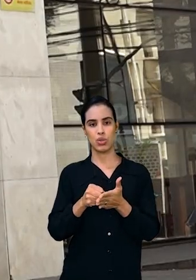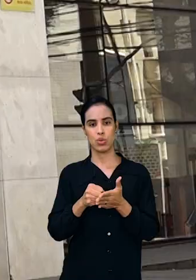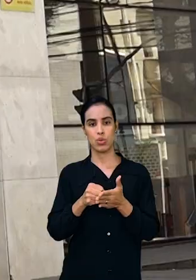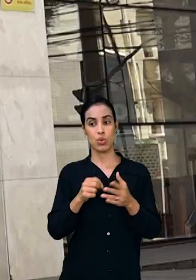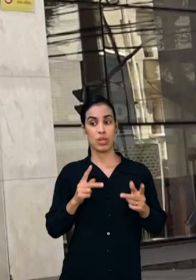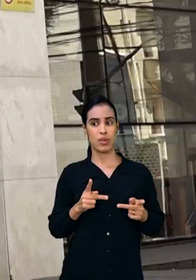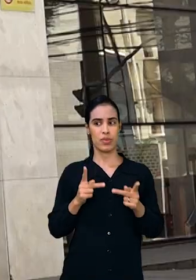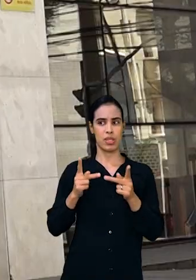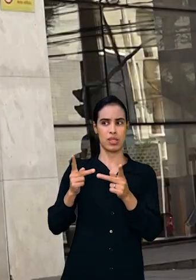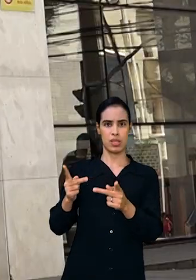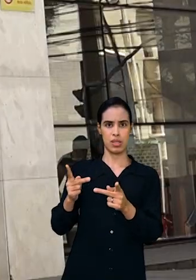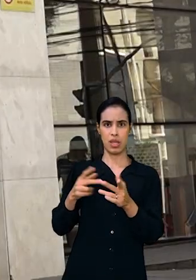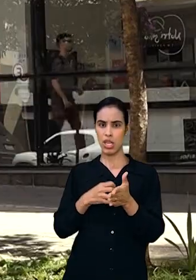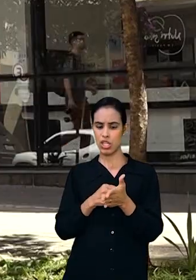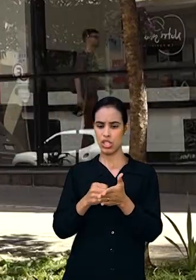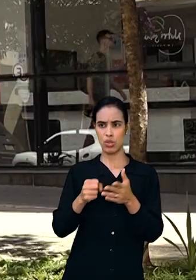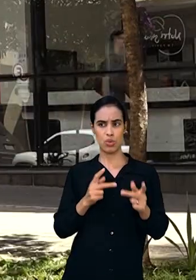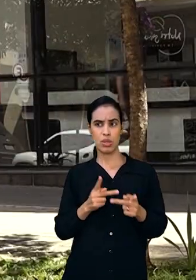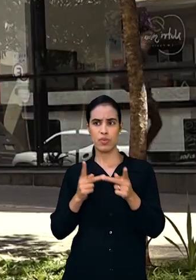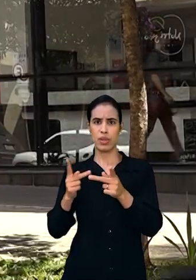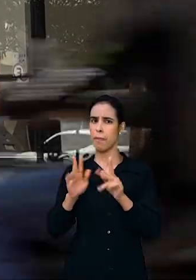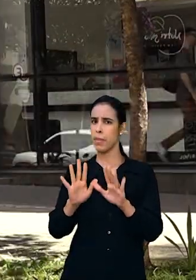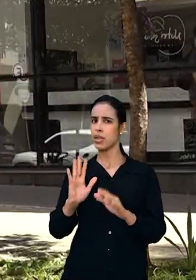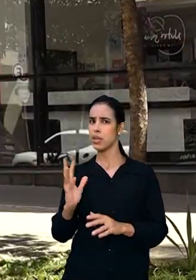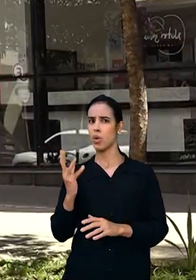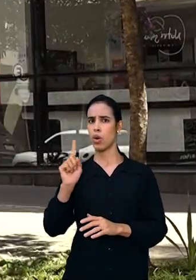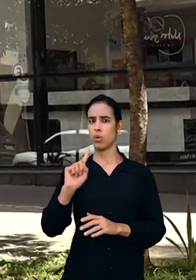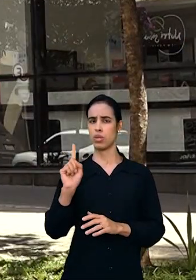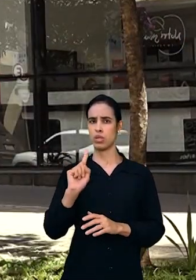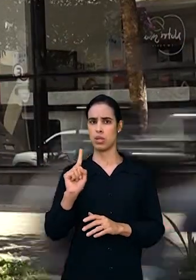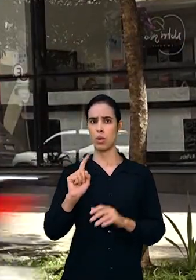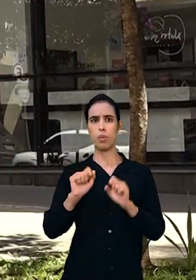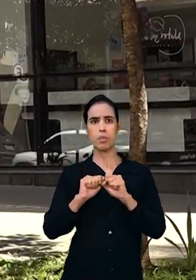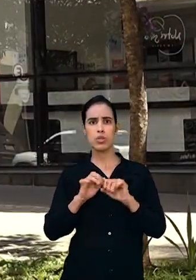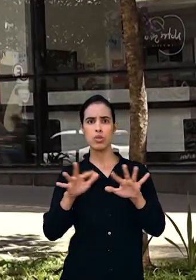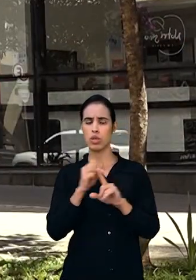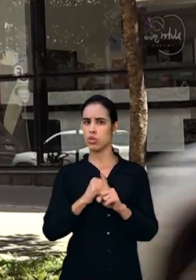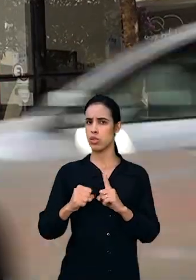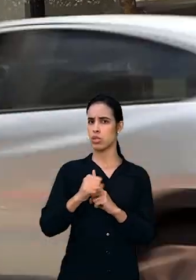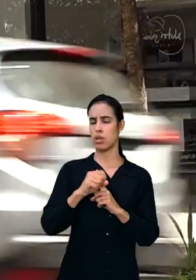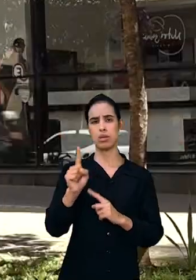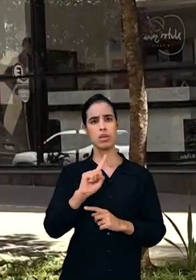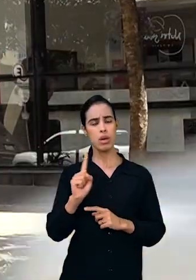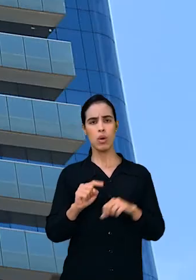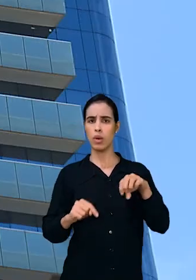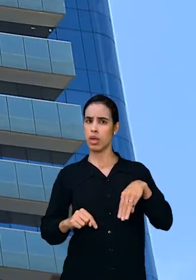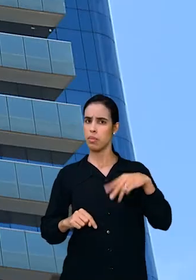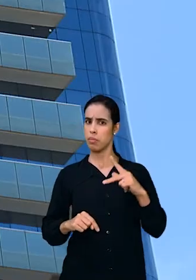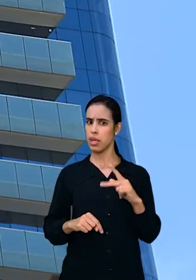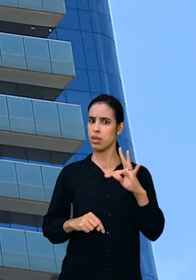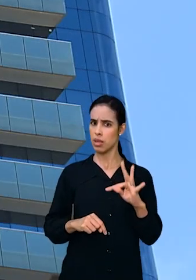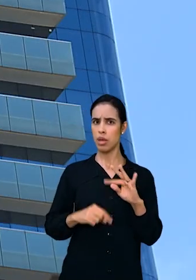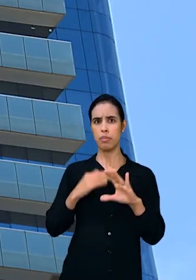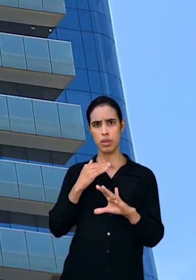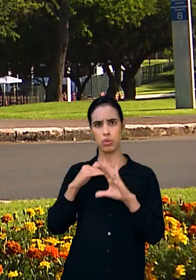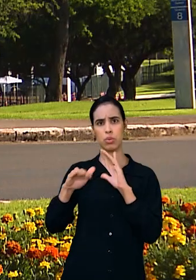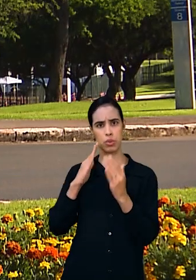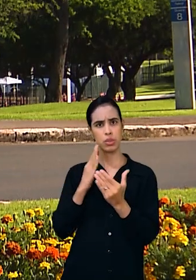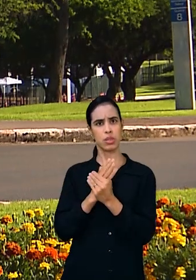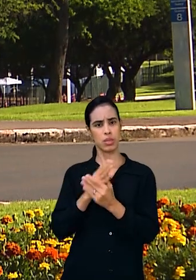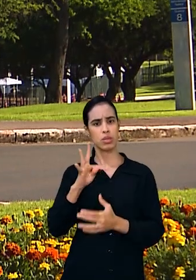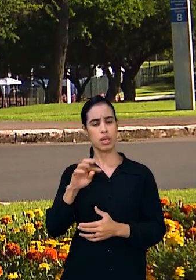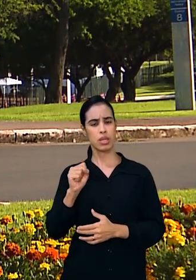registro incorreto de uma visita que não ocorreu não teve grave repercussão social. O Ministério Público do